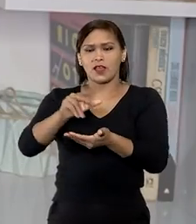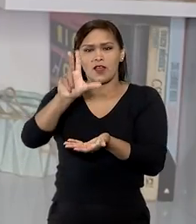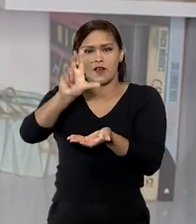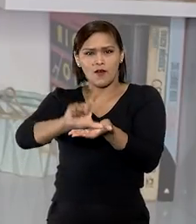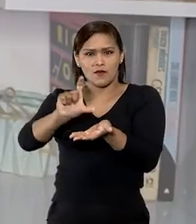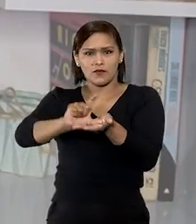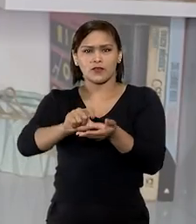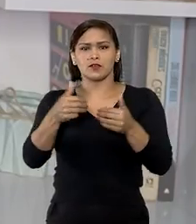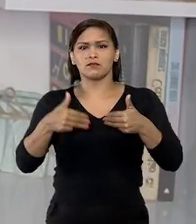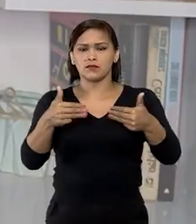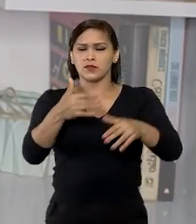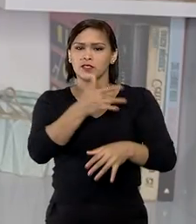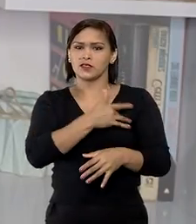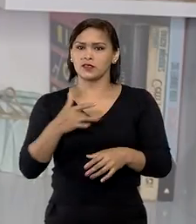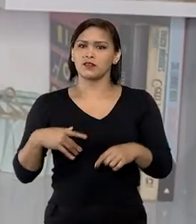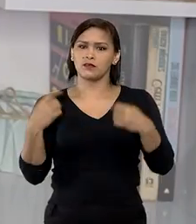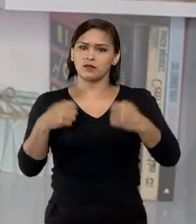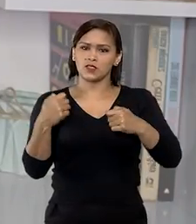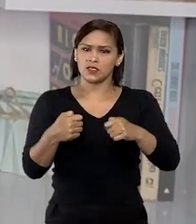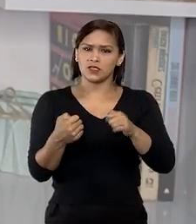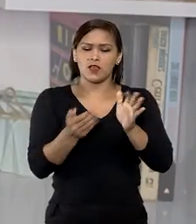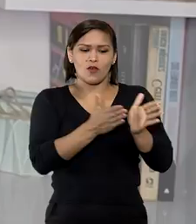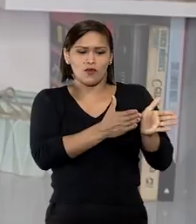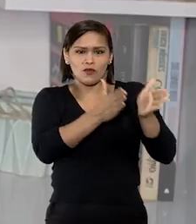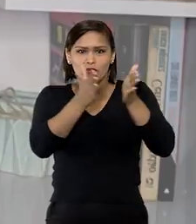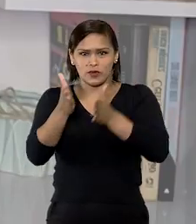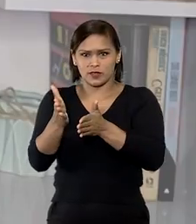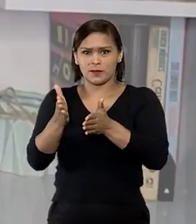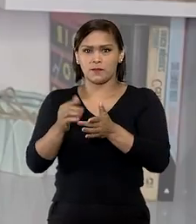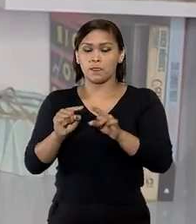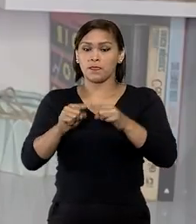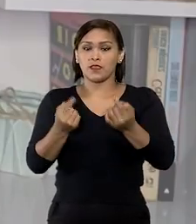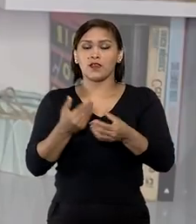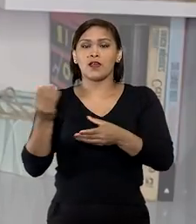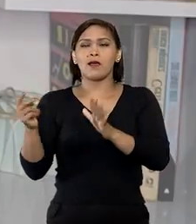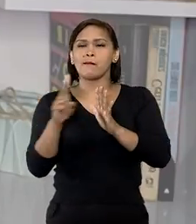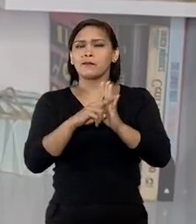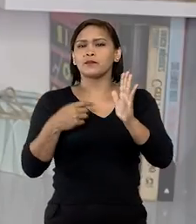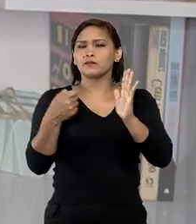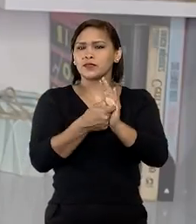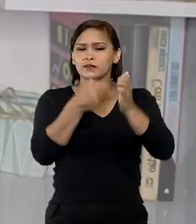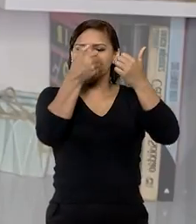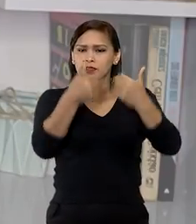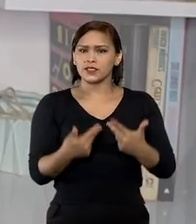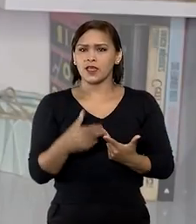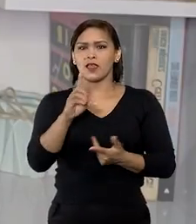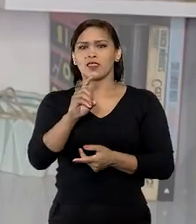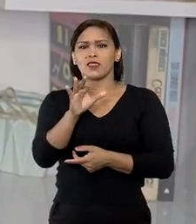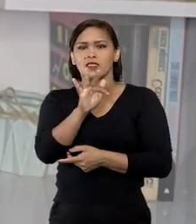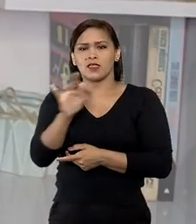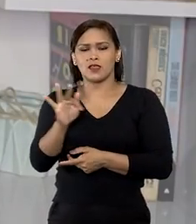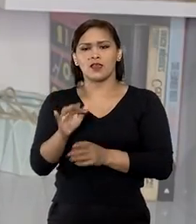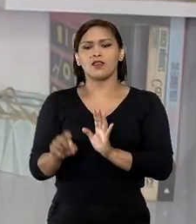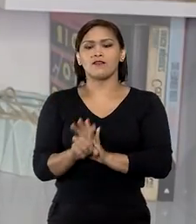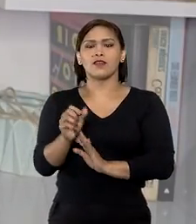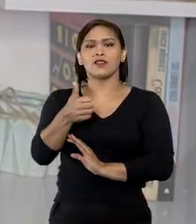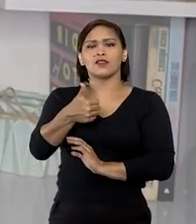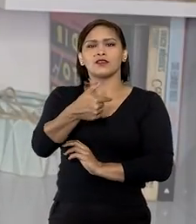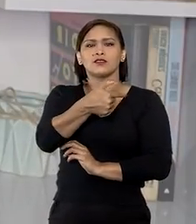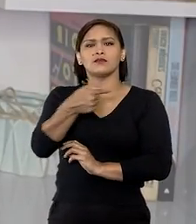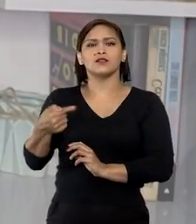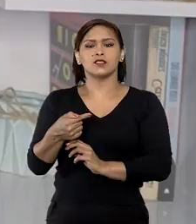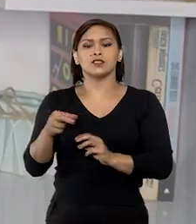do imunizante pelo Ministério da Saúde teria sido subdimensionado da petição é citado que o Distrito Federal é apenas a